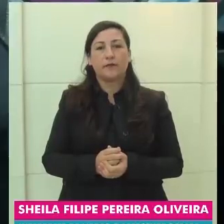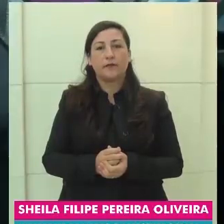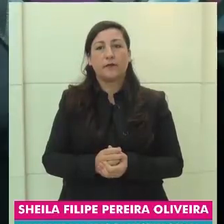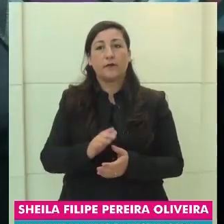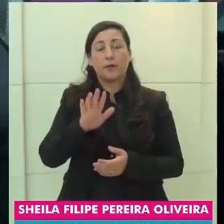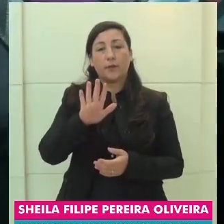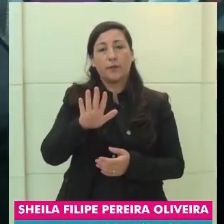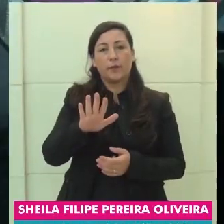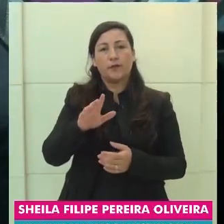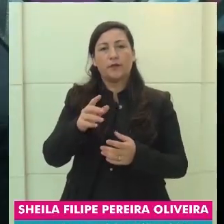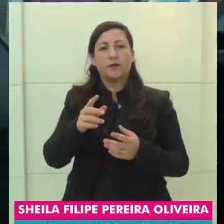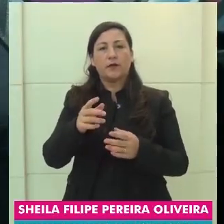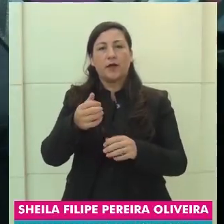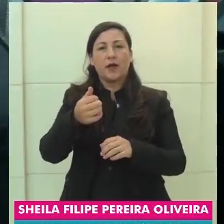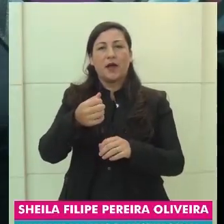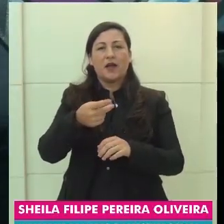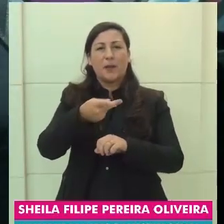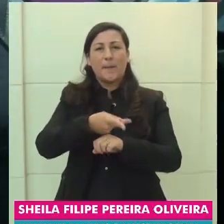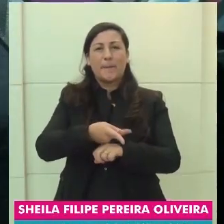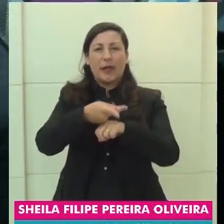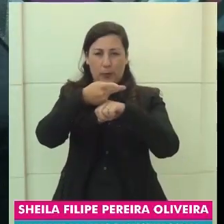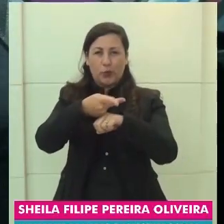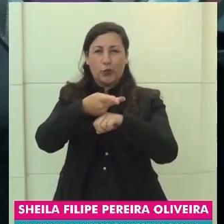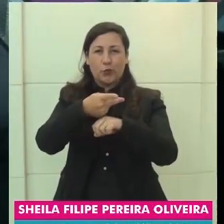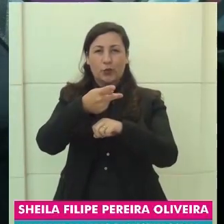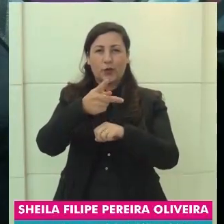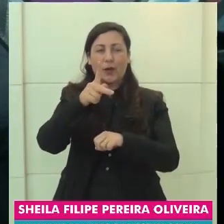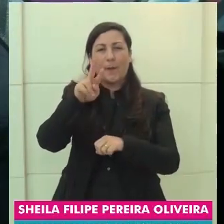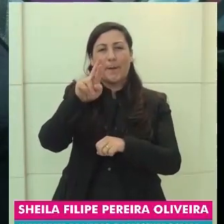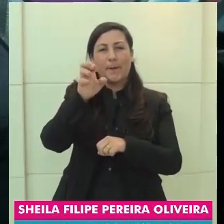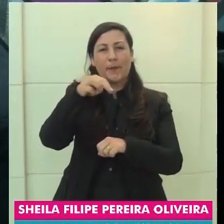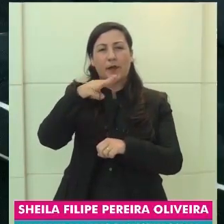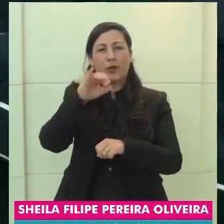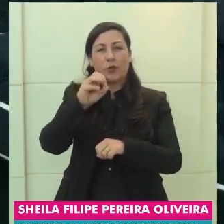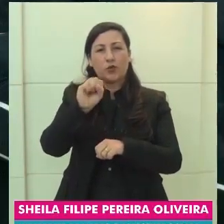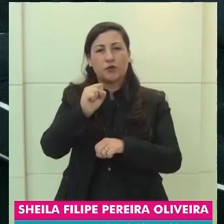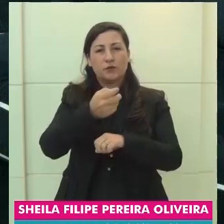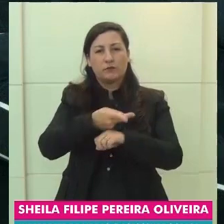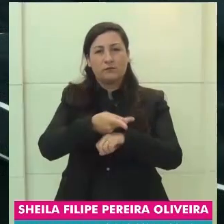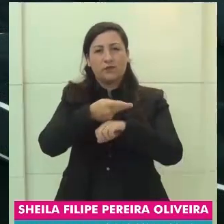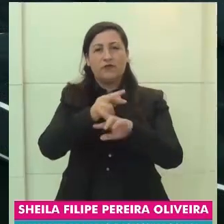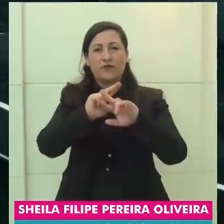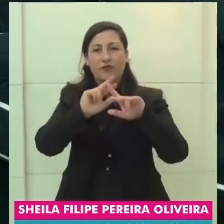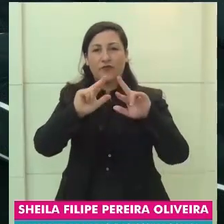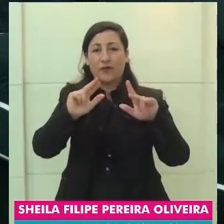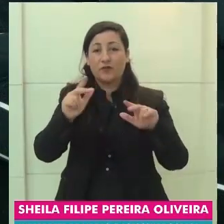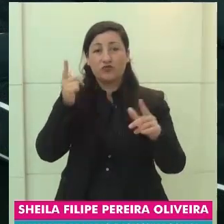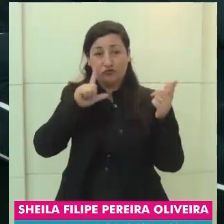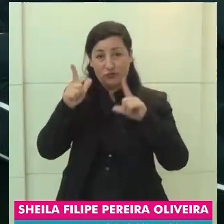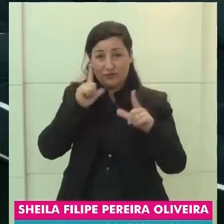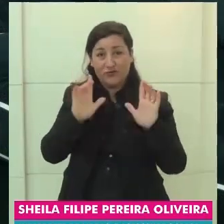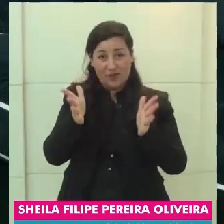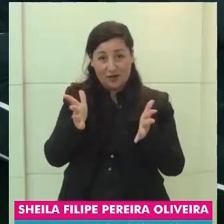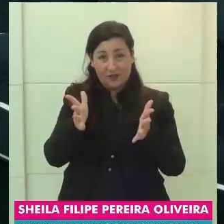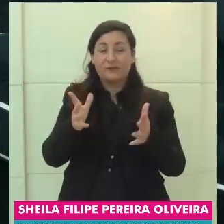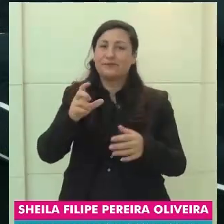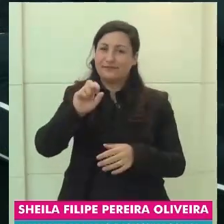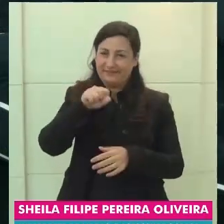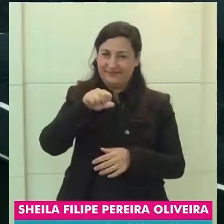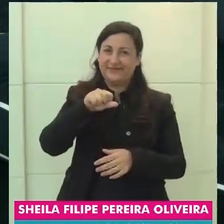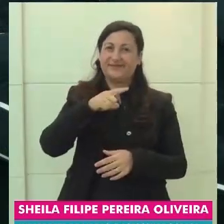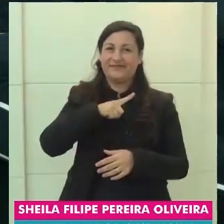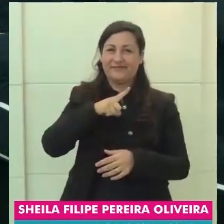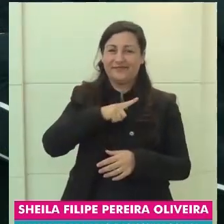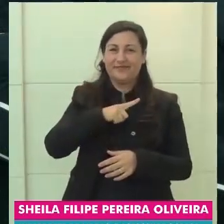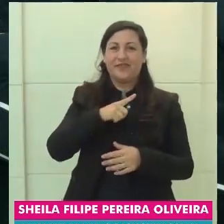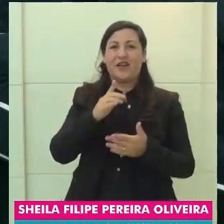E esses prêmios? A gente já conseguiu com alguns, o